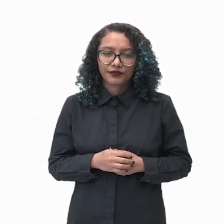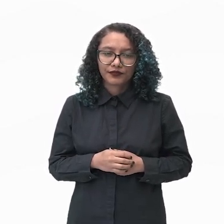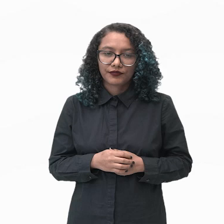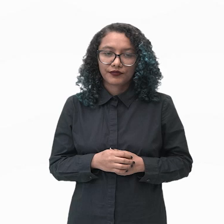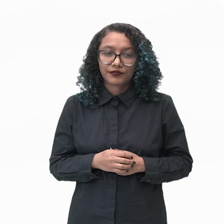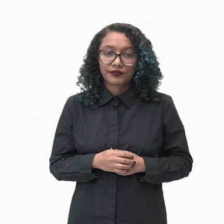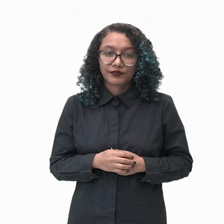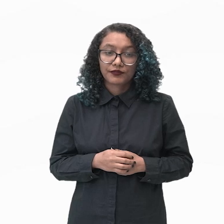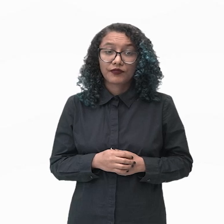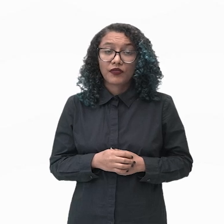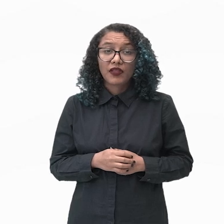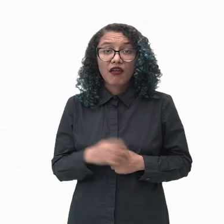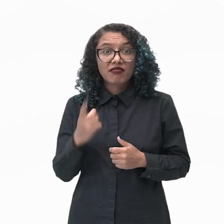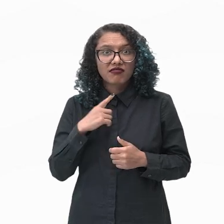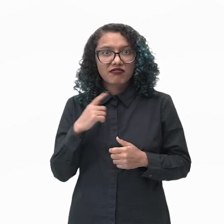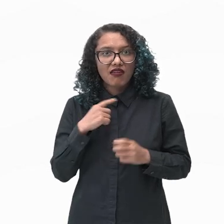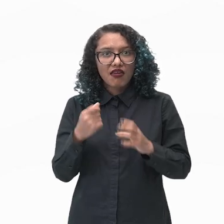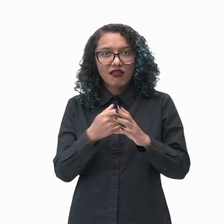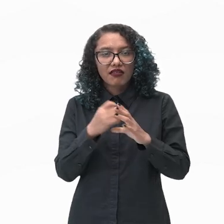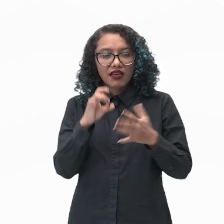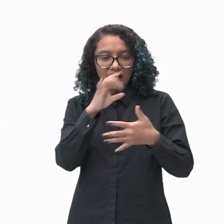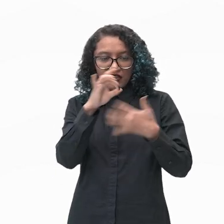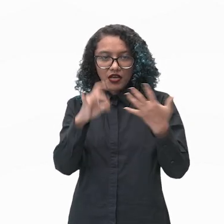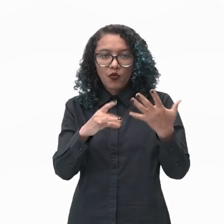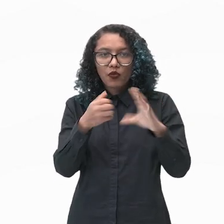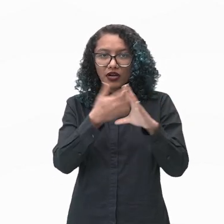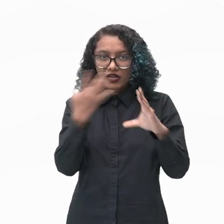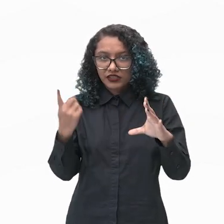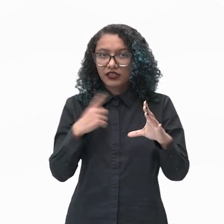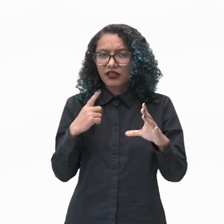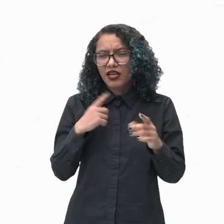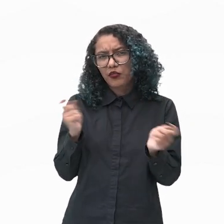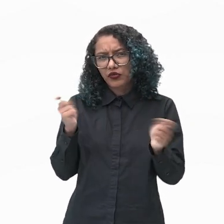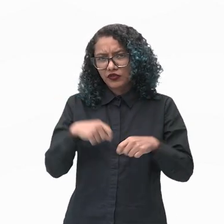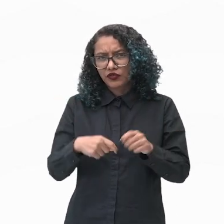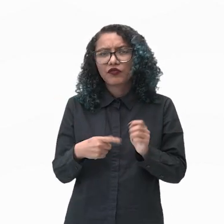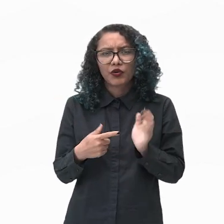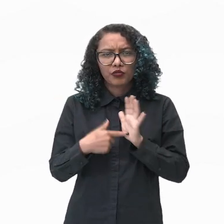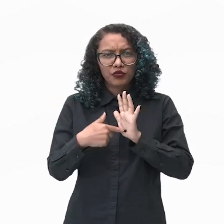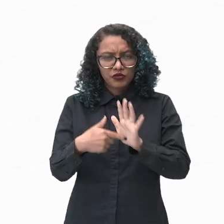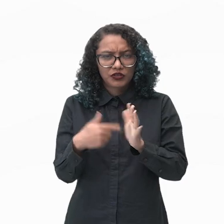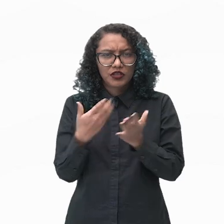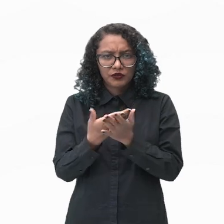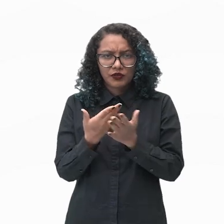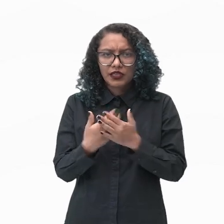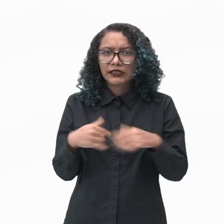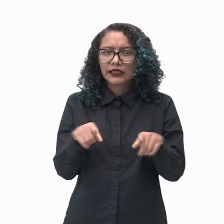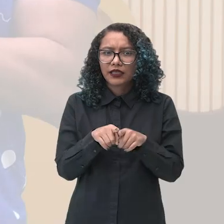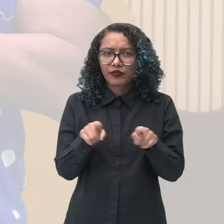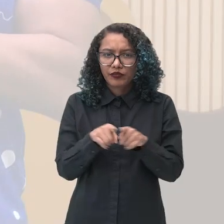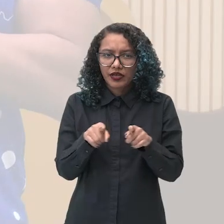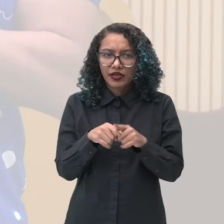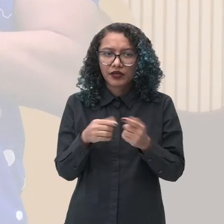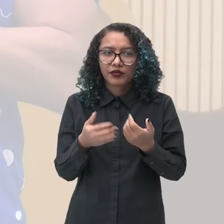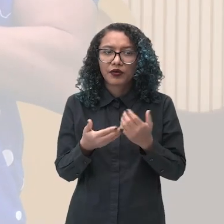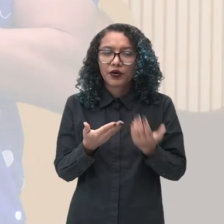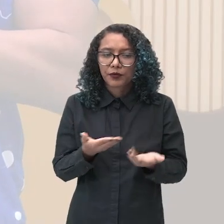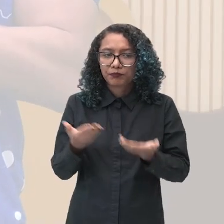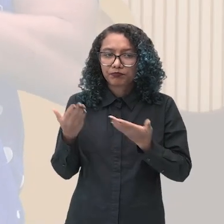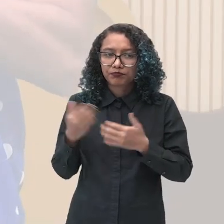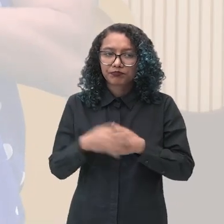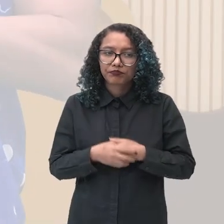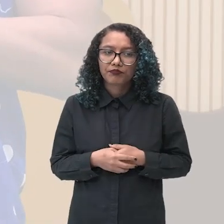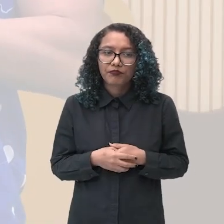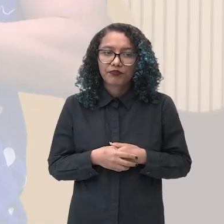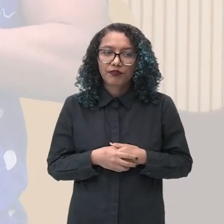caracterizar, na realidade, esses movimentos sociais. Determinar ali algumas características desses movimentos sociais. E aí a gente começa com os